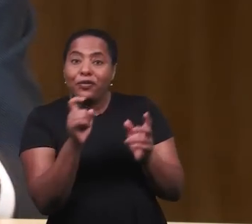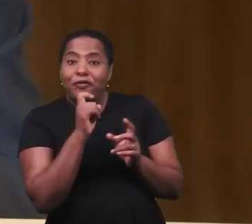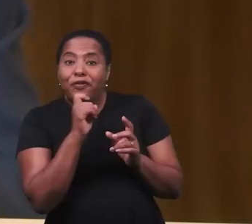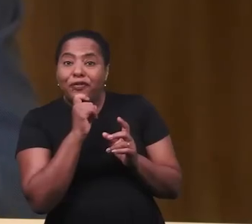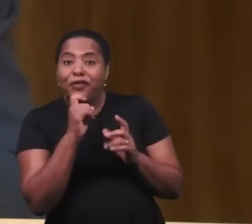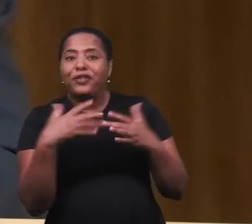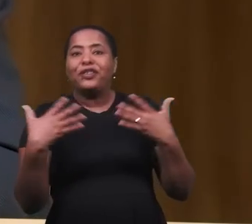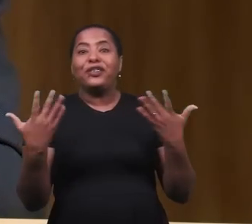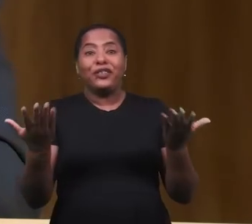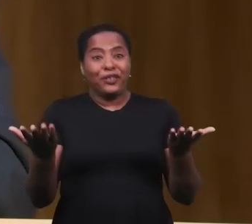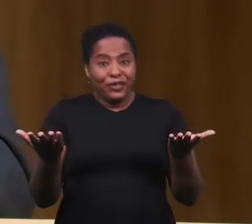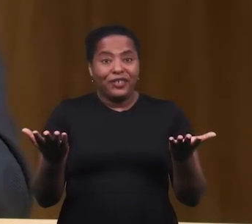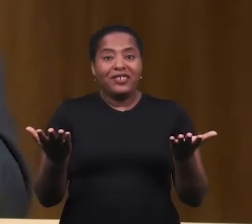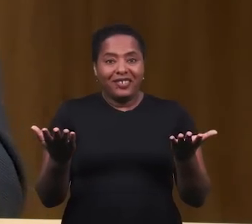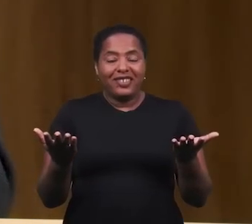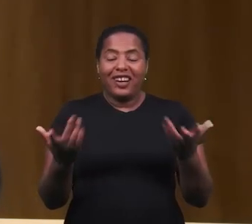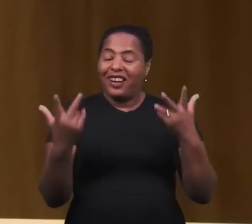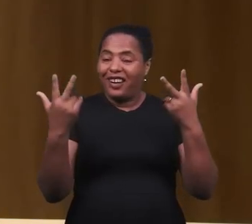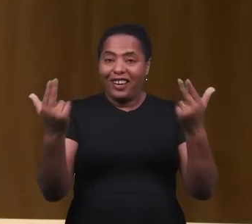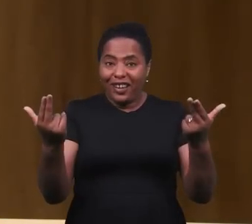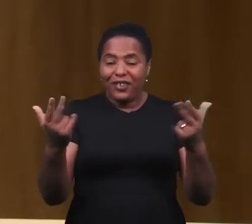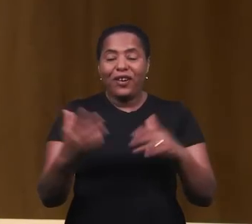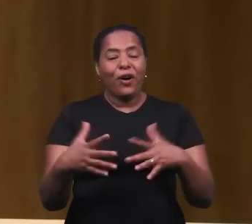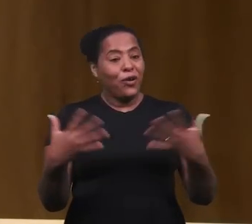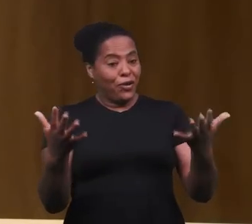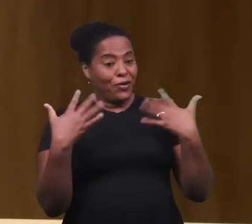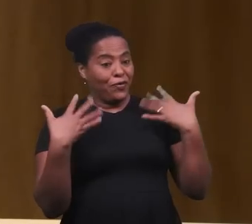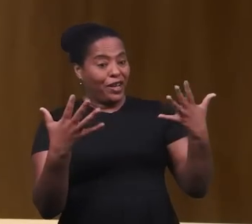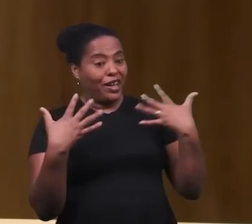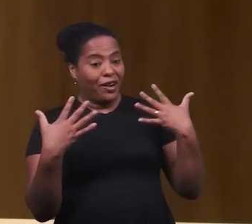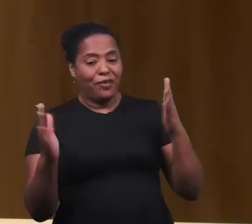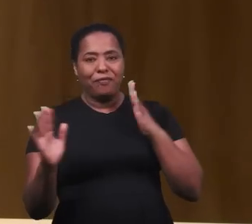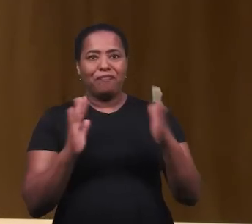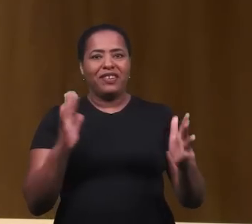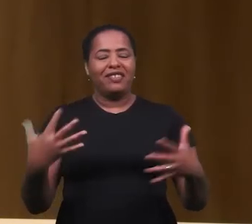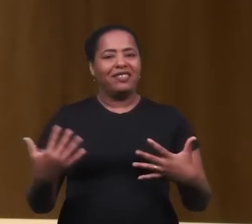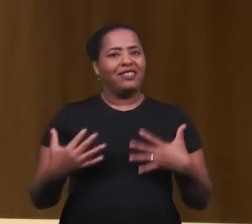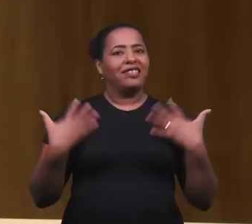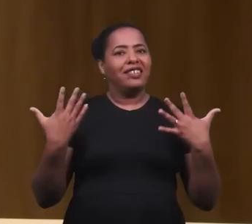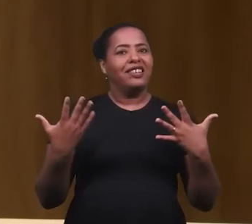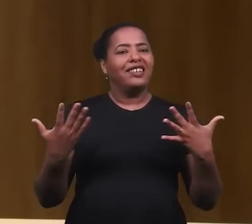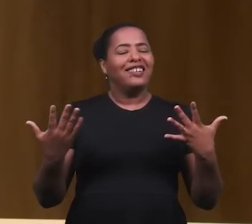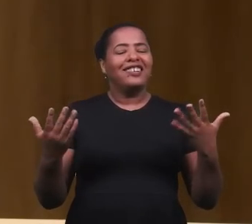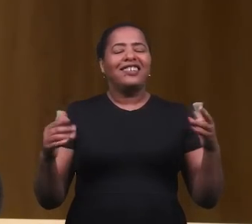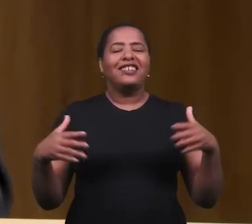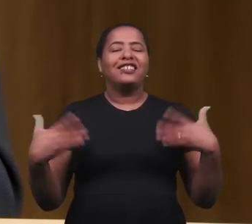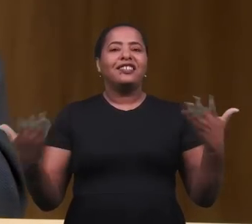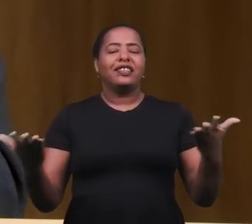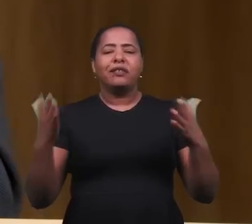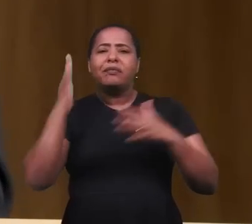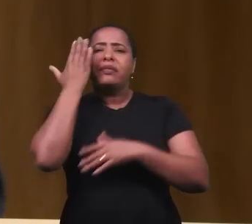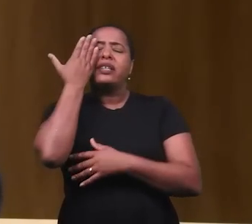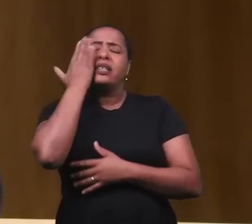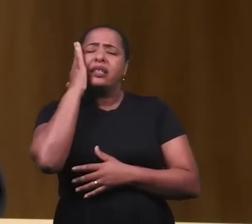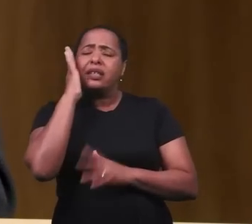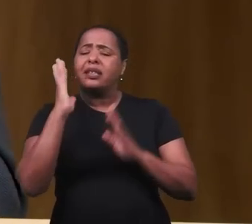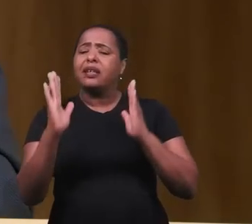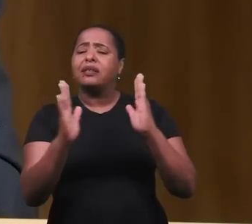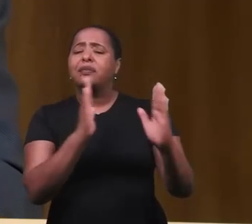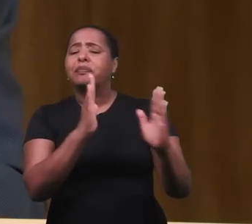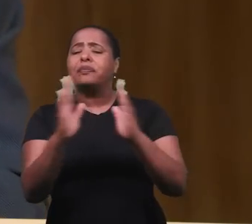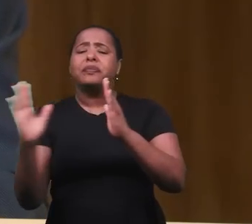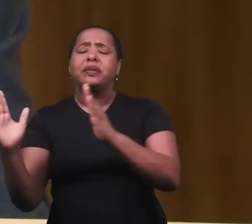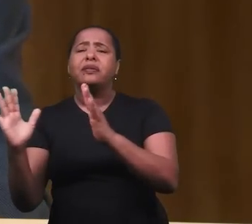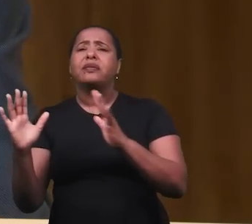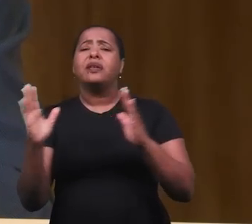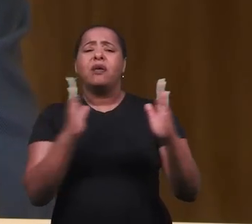frutos. Você tem a época da primavera, que é das flores. Você tem o inverno, na época do frio. Você tem